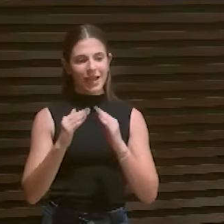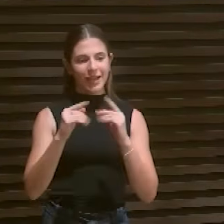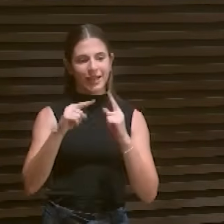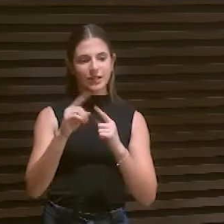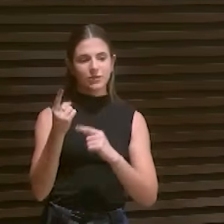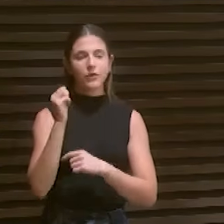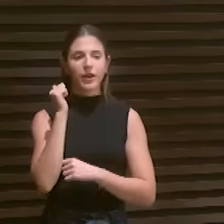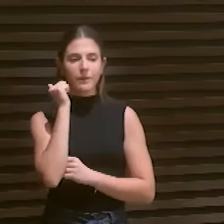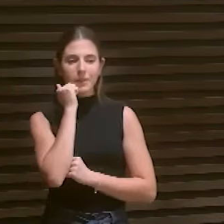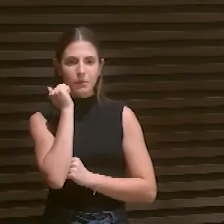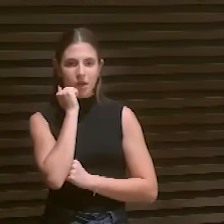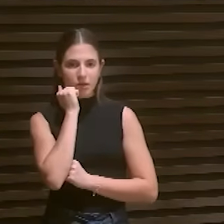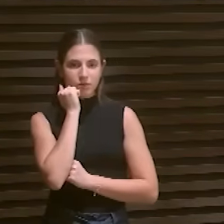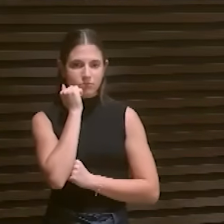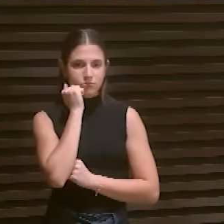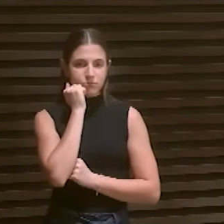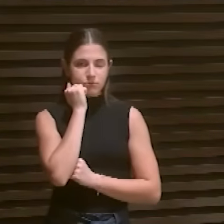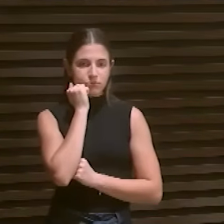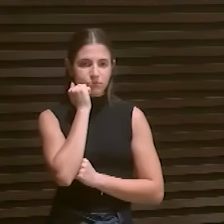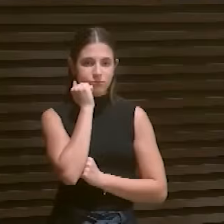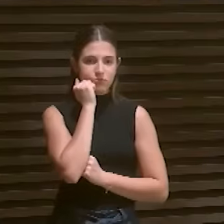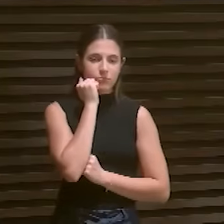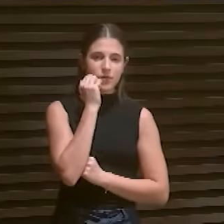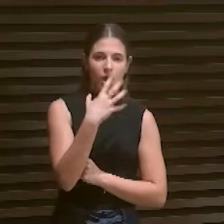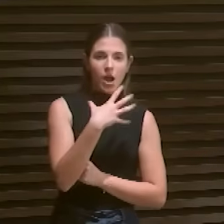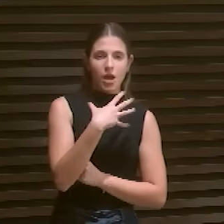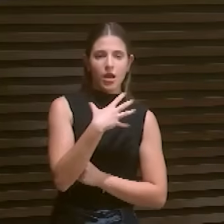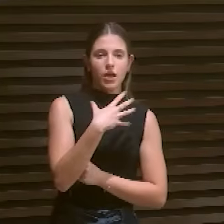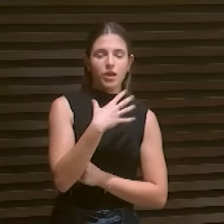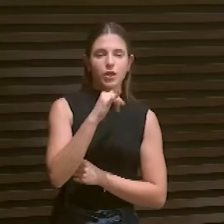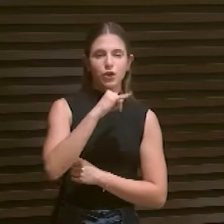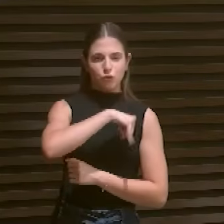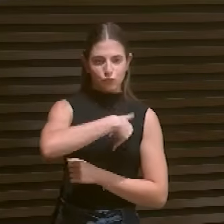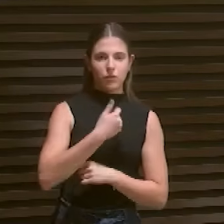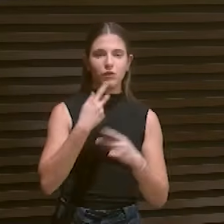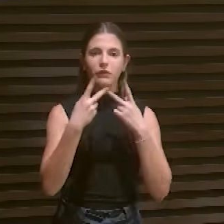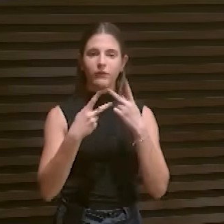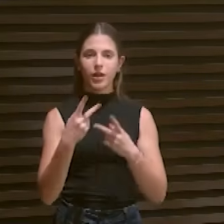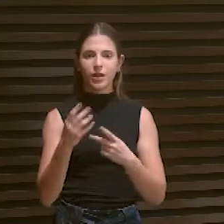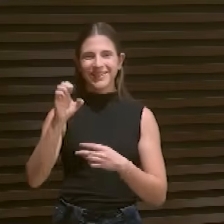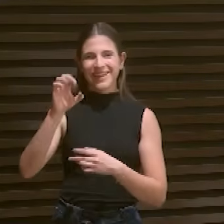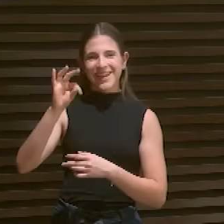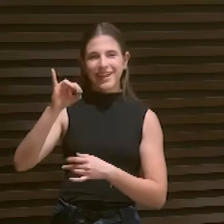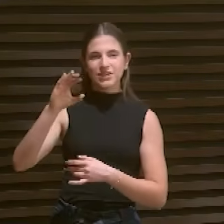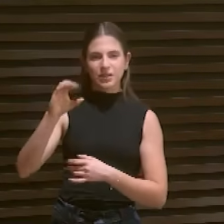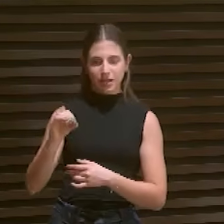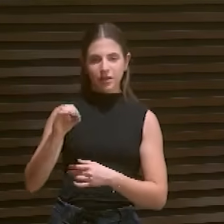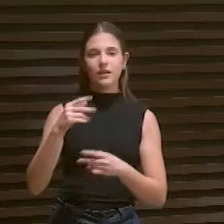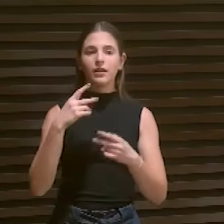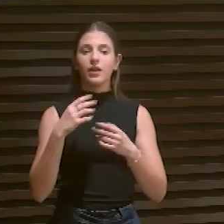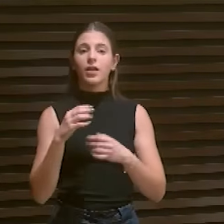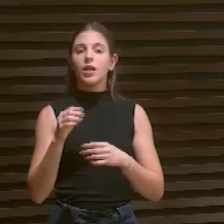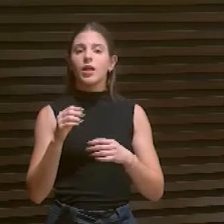E a versão de João sobre a ética, nós poderíamos dizer assim, você não pode ter Deus como seu